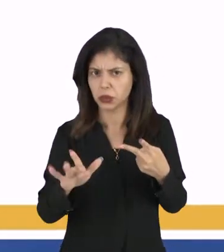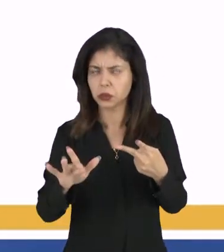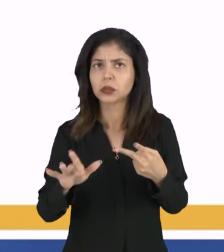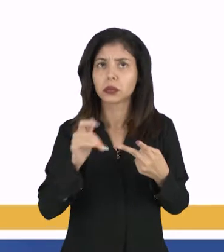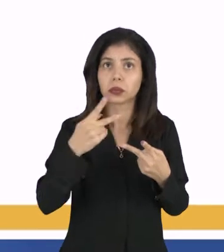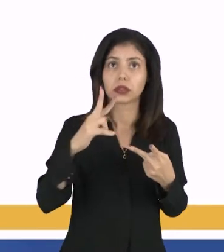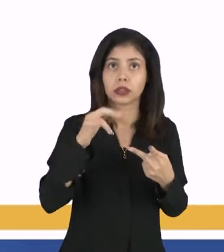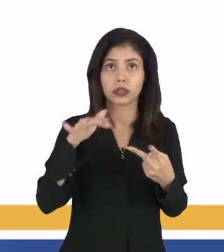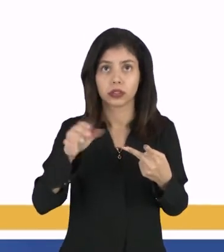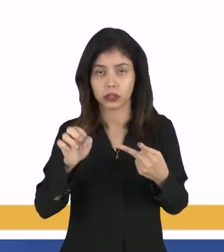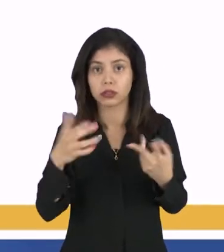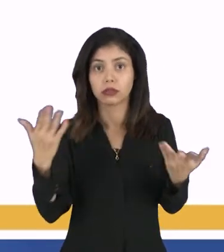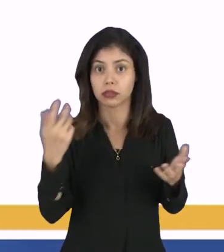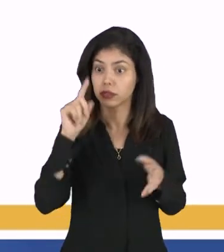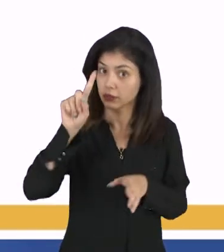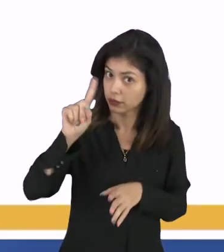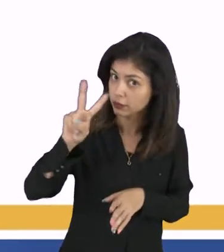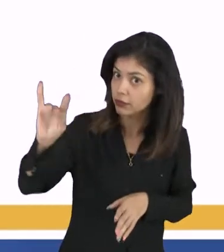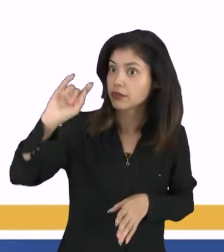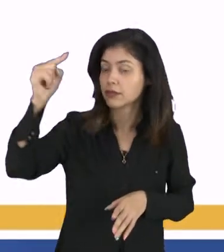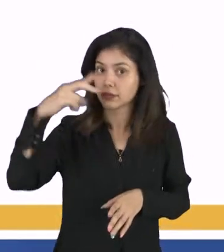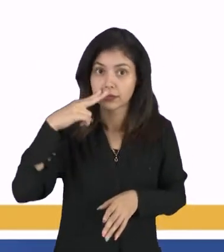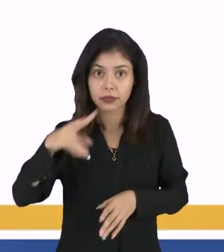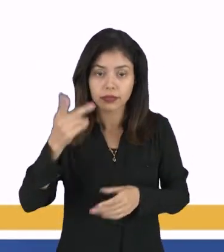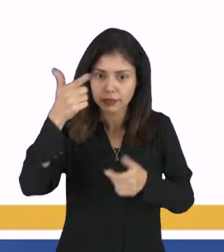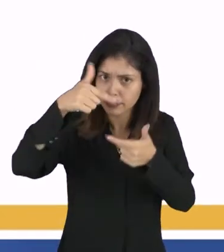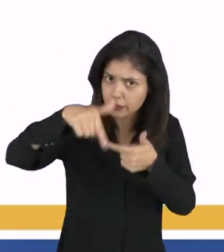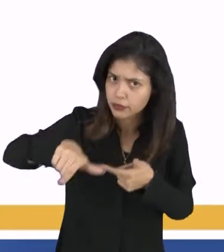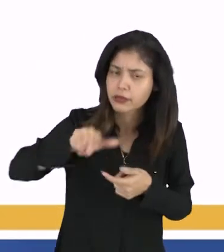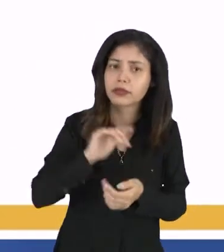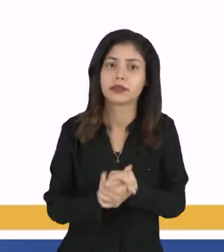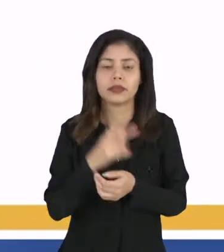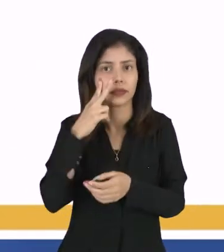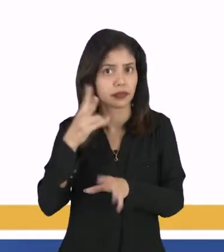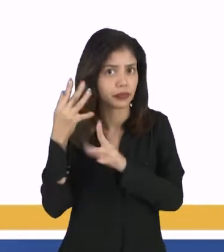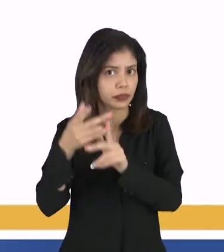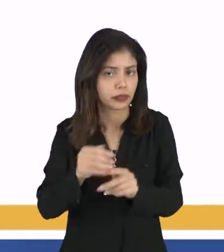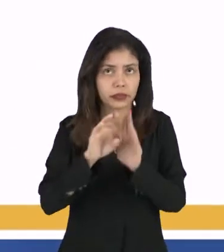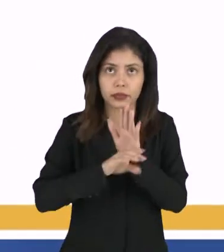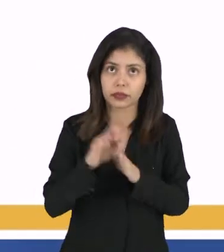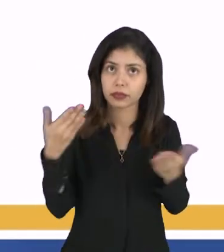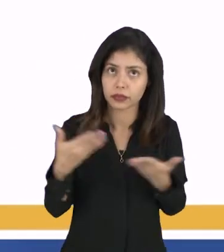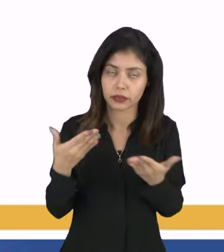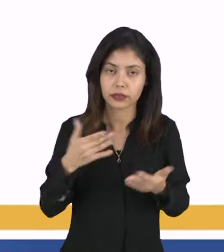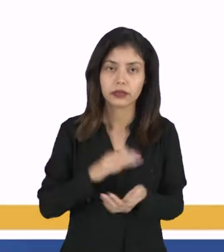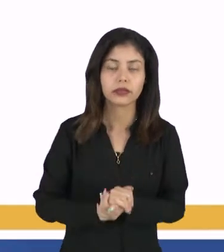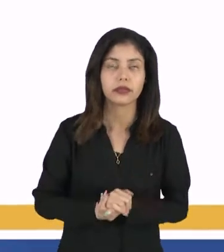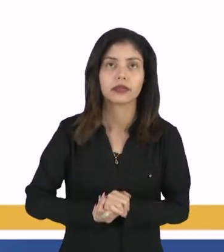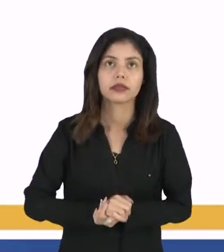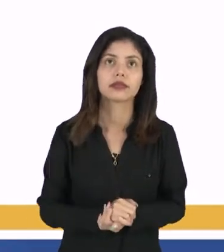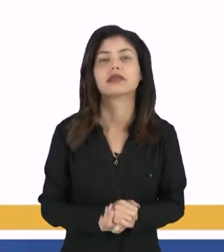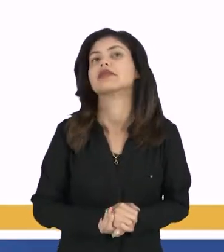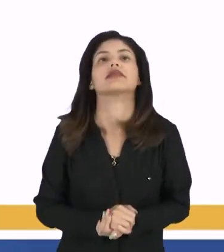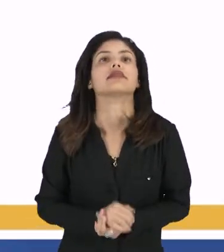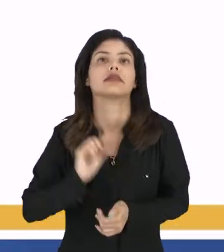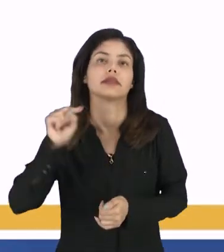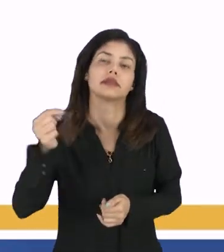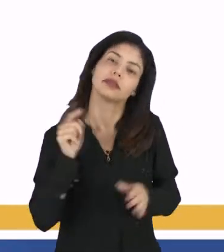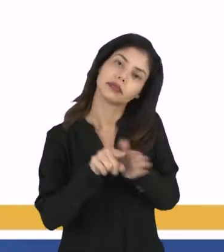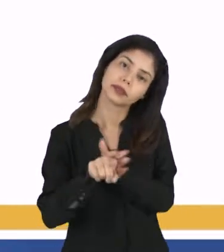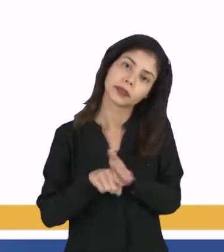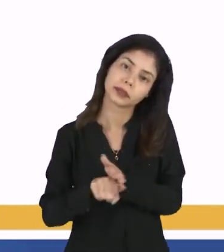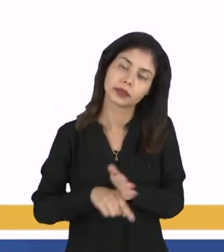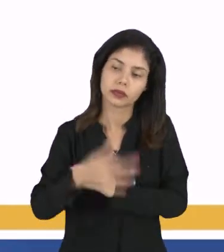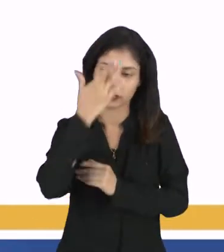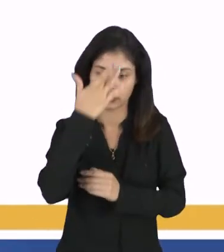ser procarionte ou carionte, vai lá, né? Revisa esses conceitos, nós não temos como tratar deles essa aula, tá? Depois você dá uma